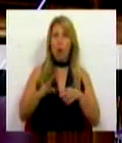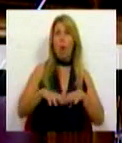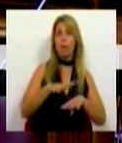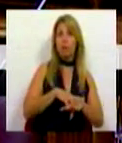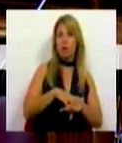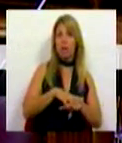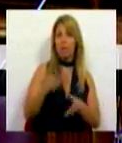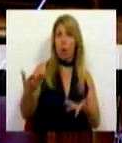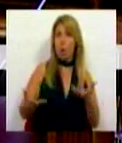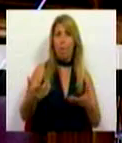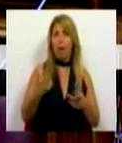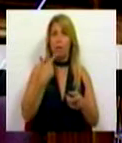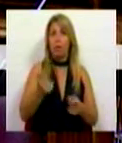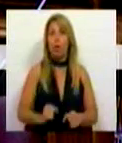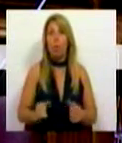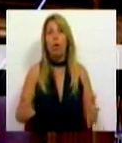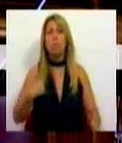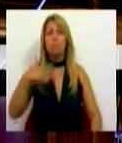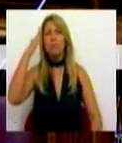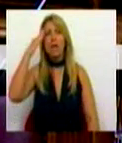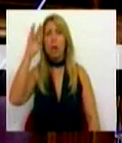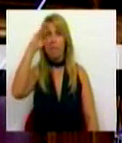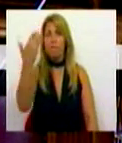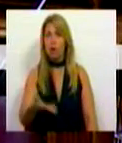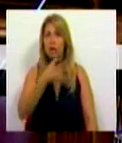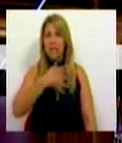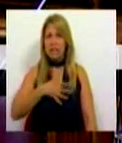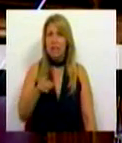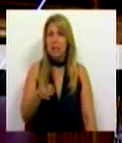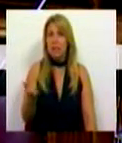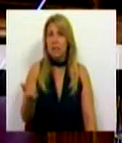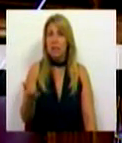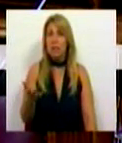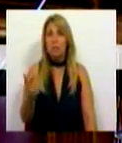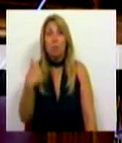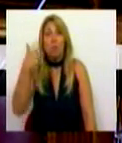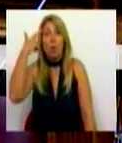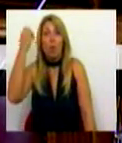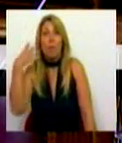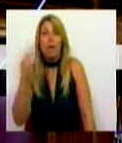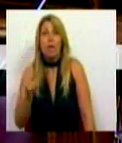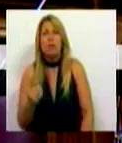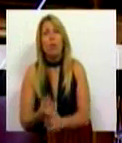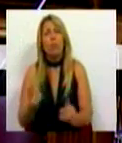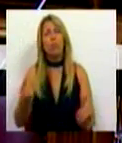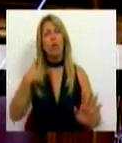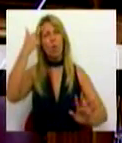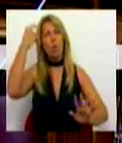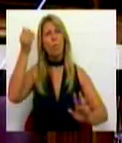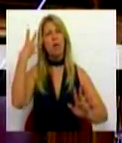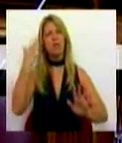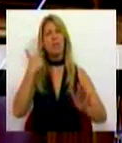foi isso que me pareceu entender das palavras de Vossa Excelência. Uma vez que isso era uma interpretação muito redutora, já